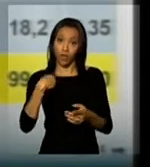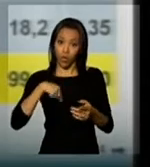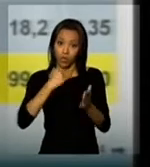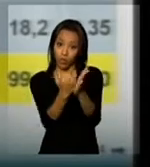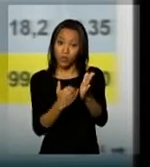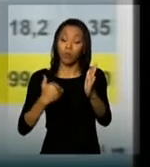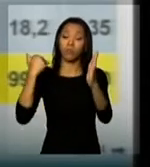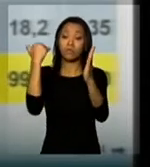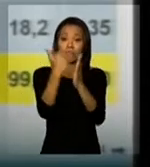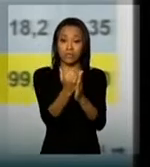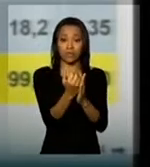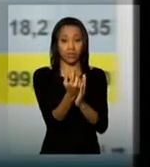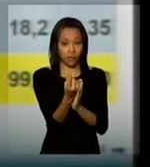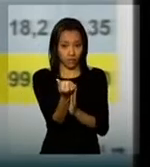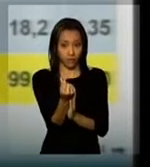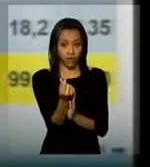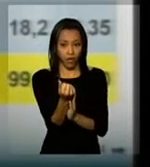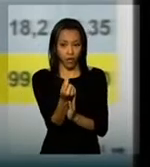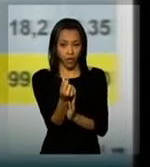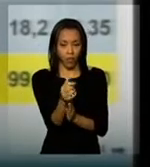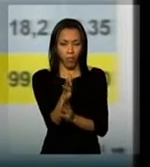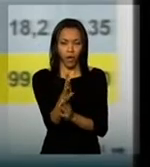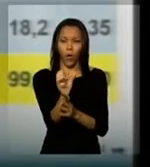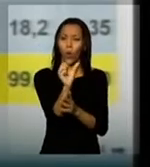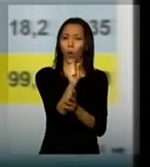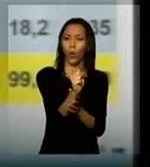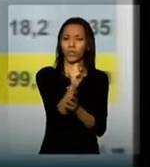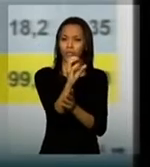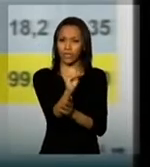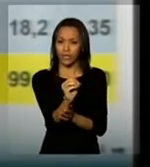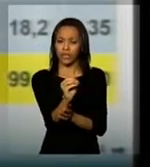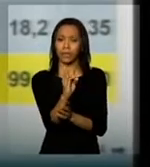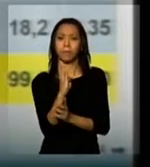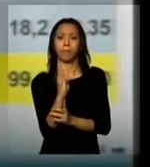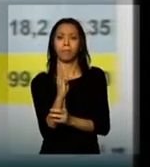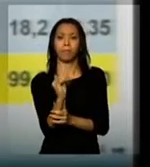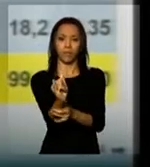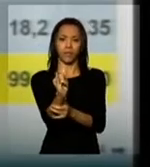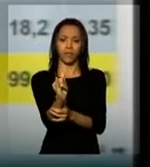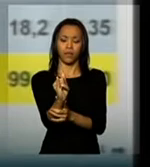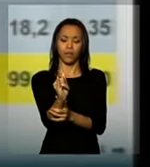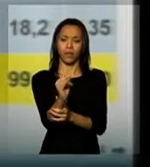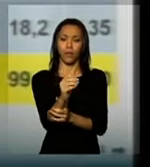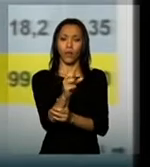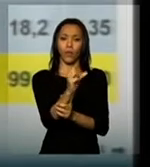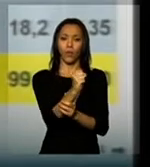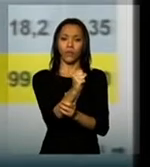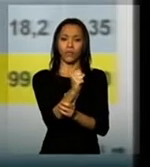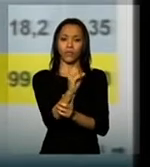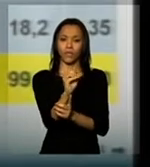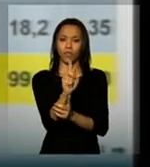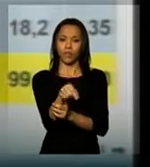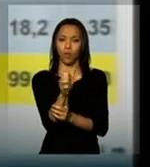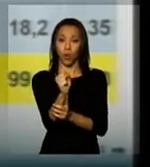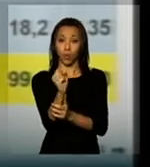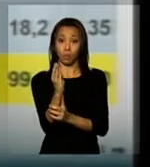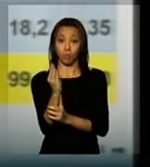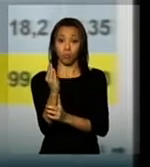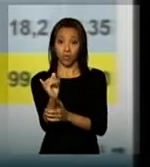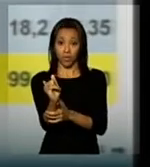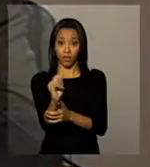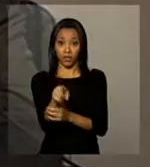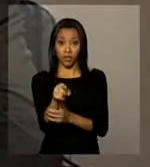valor para 80 bilhões, 80,8 bilhões, que